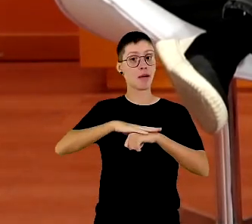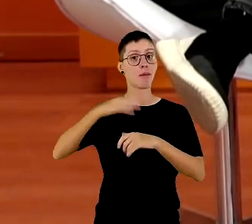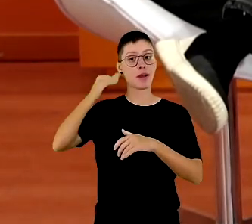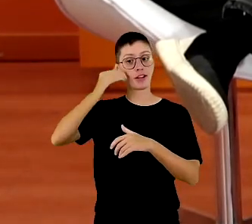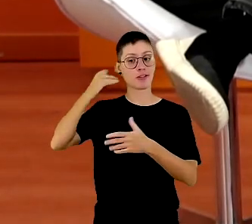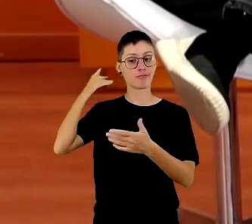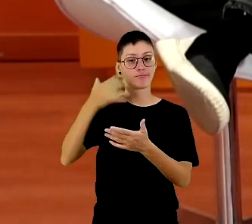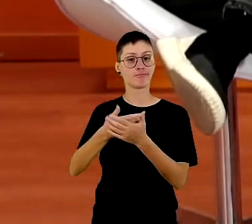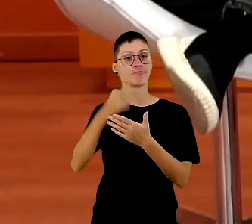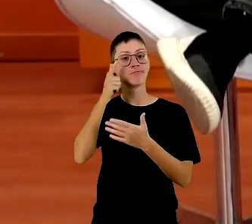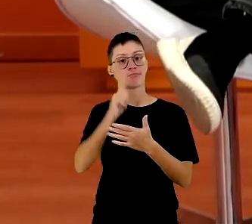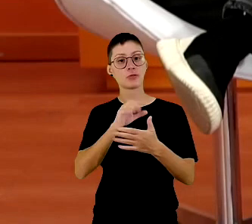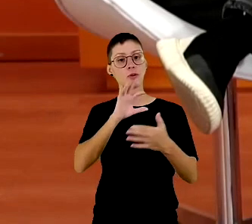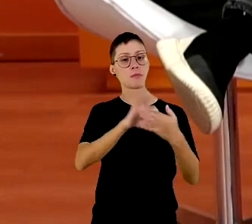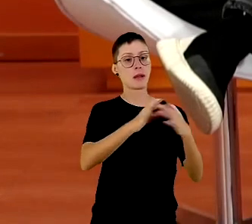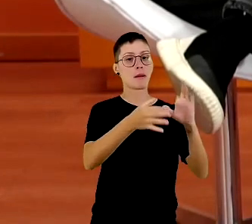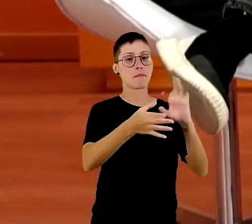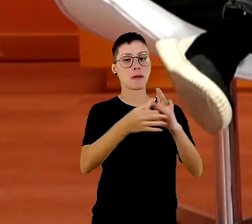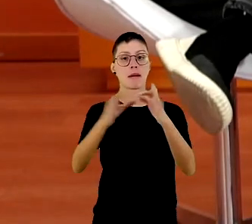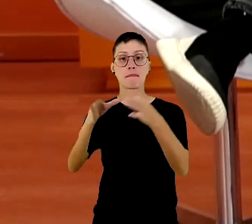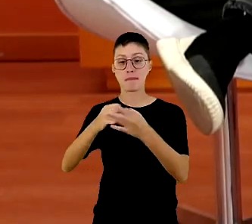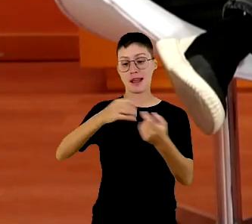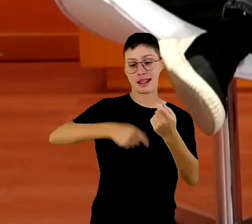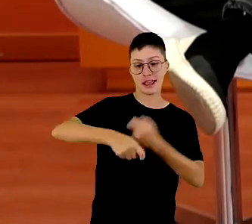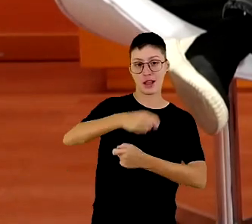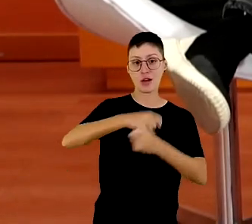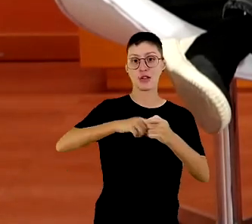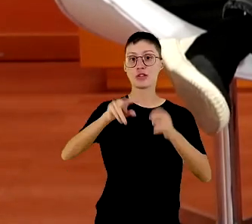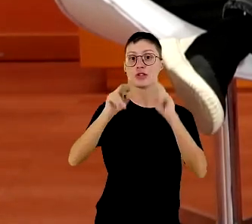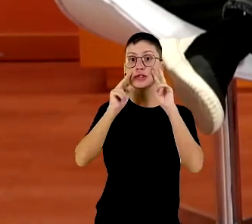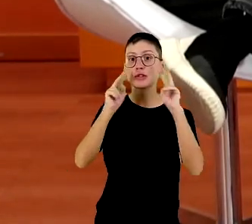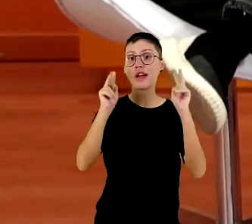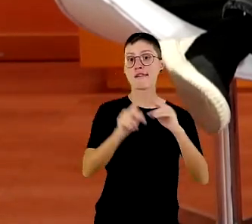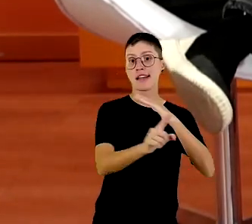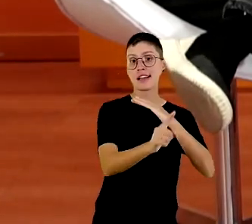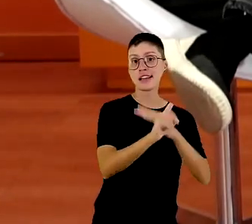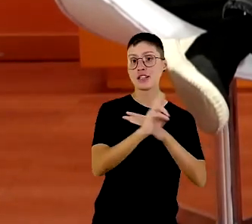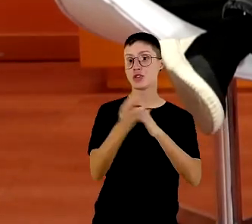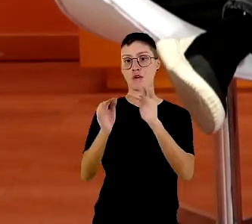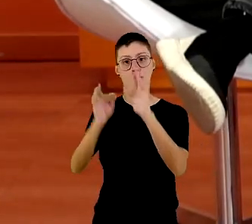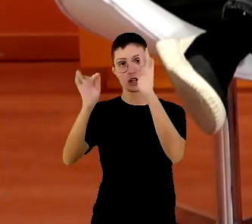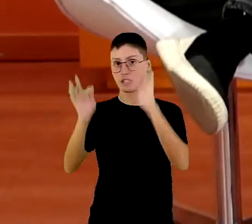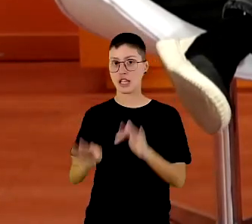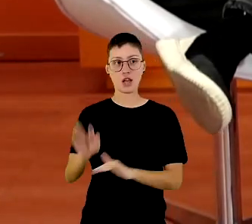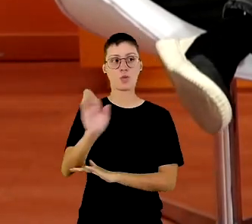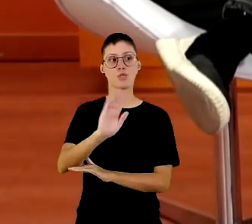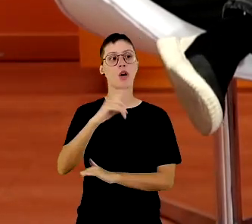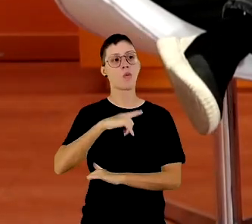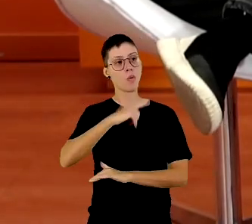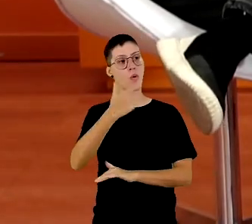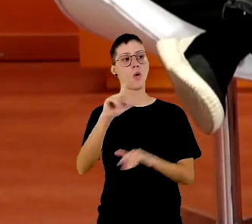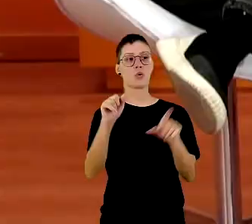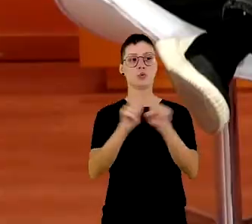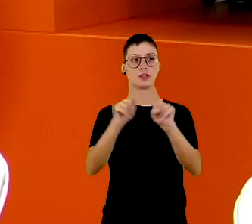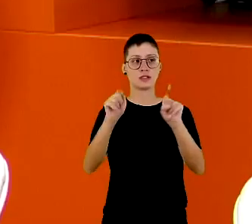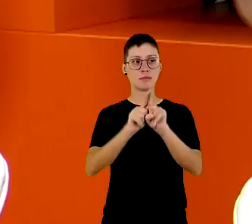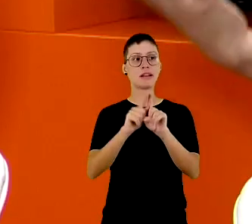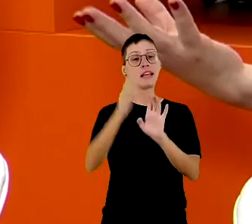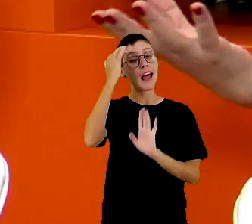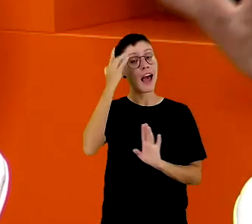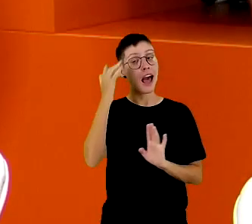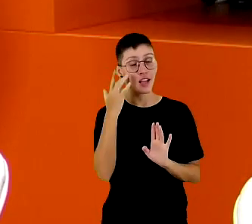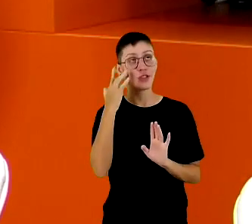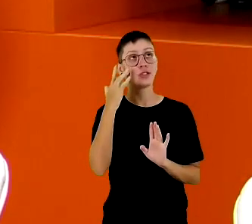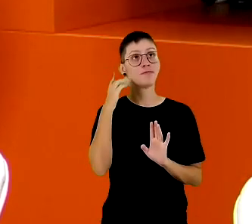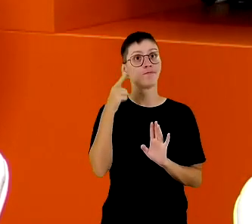nossos negócios, olhando não só clientes e fornecedores, aos nossos serviços financeiros. Né? Acho que esse